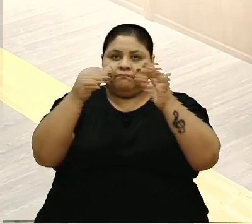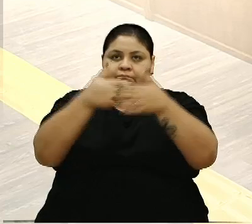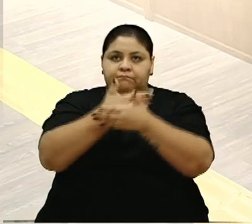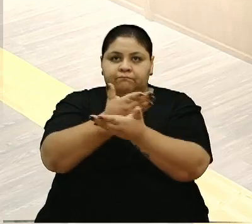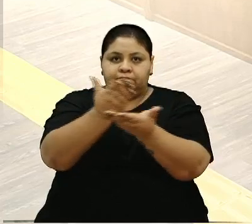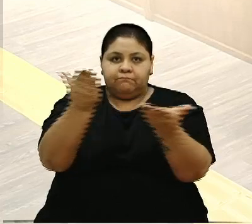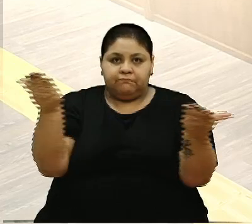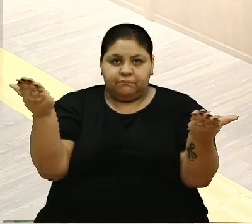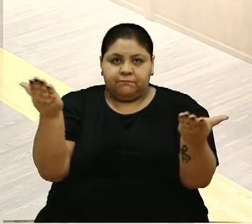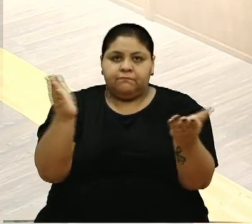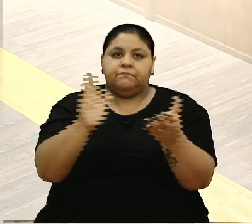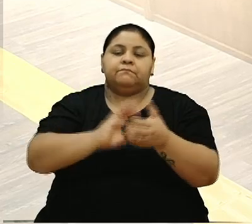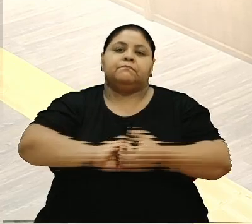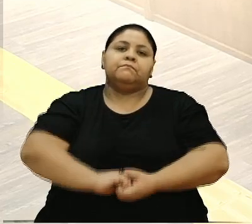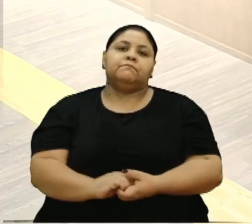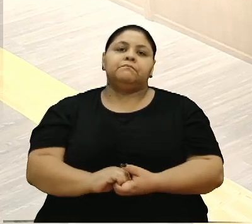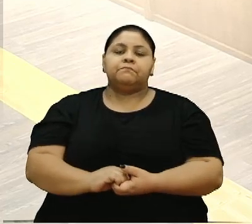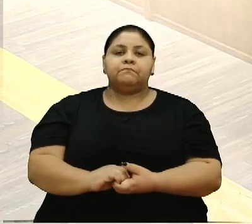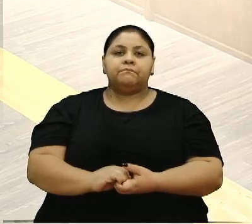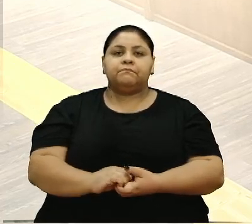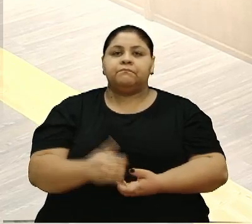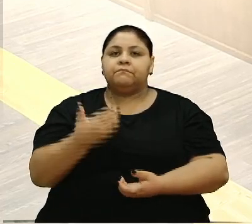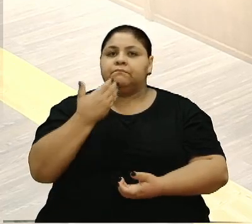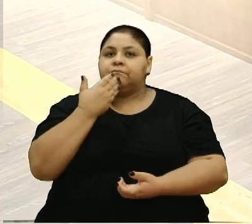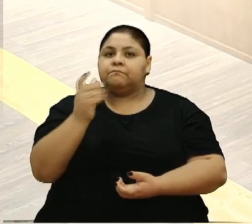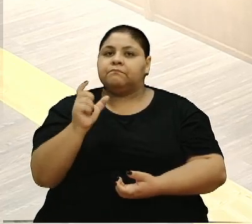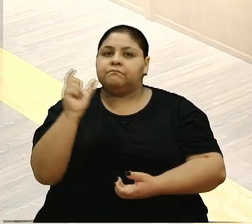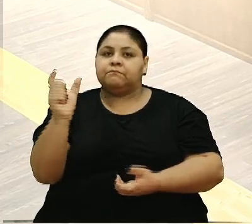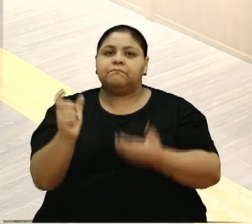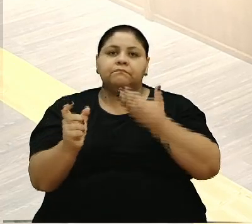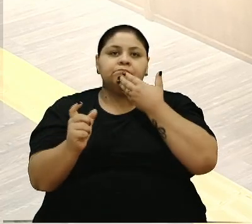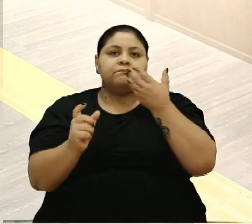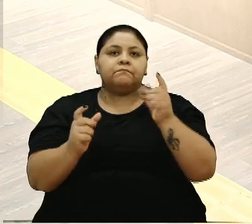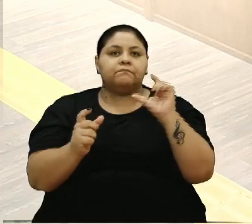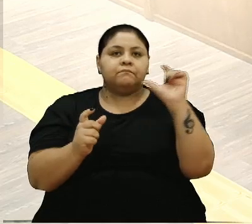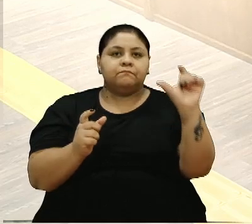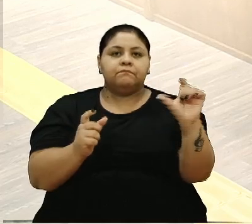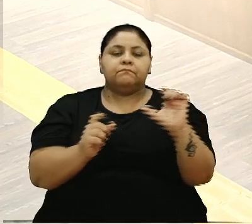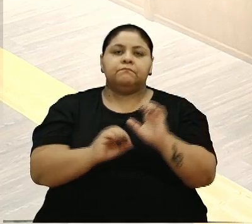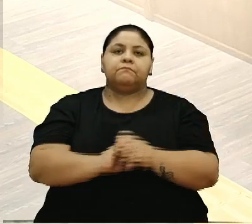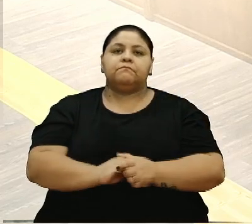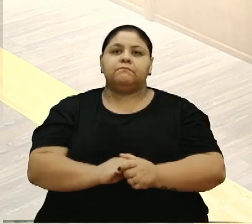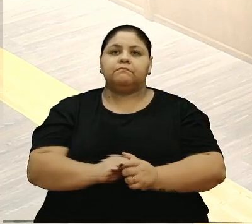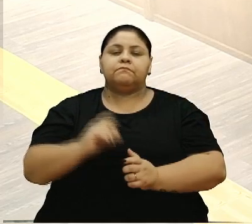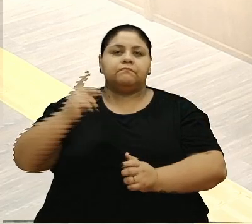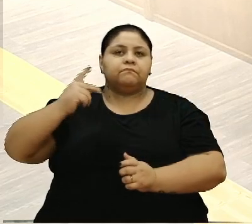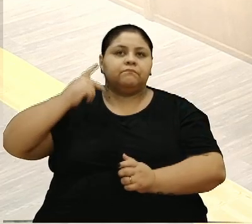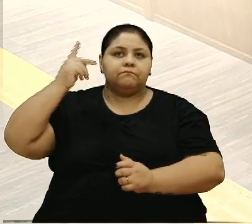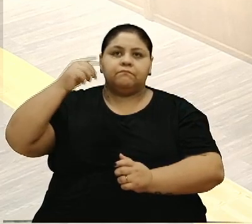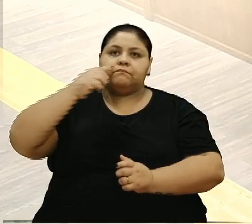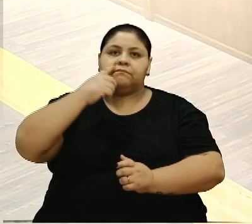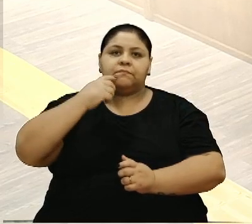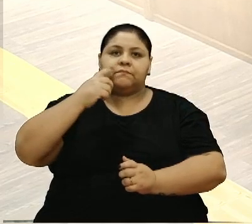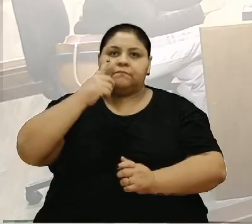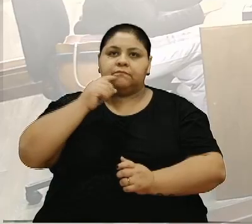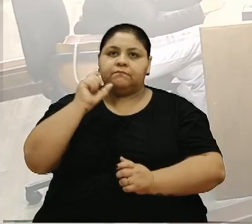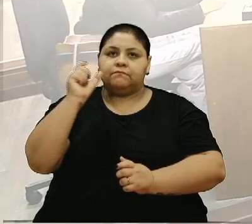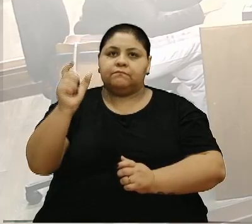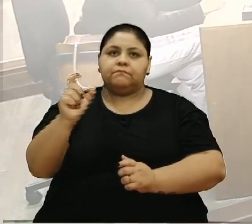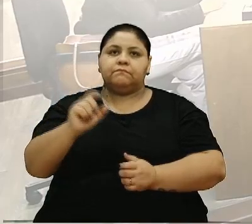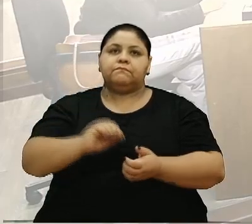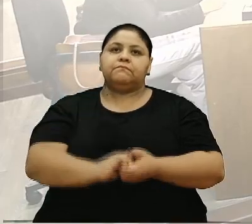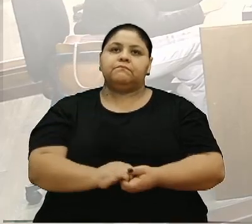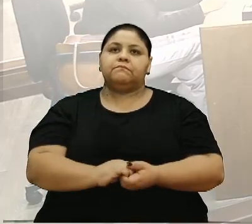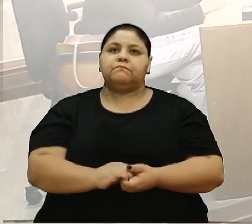senhoras vereadoras, dos senhores vereadores. Peço a palavra, presidente. Peço a palavra, presidente. Vereadora Rose Frigeri, com a palavra.